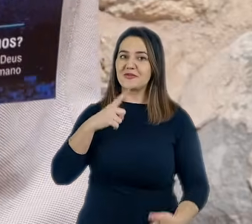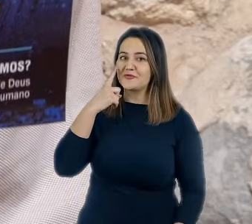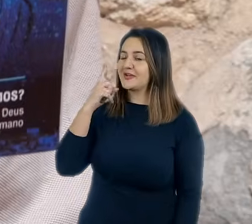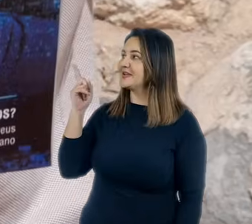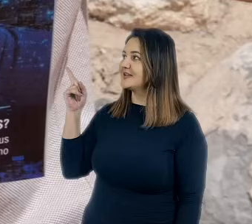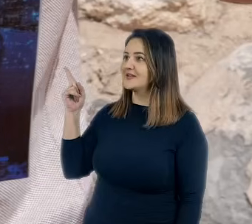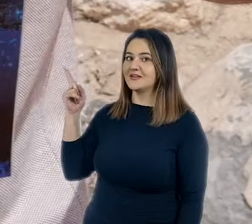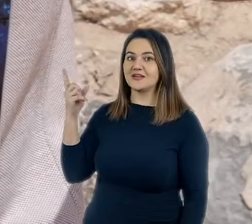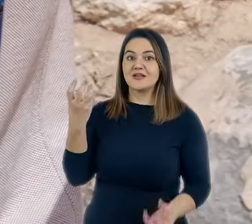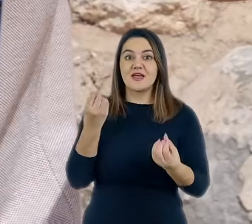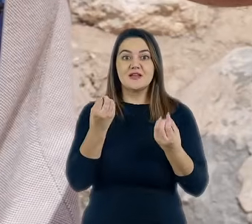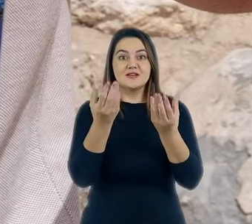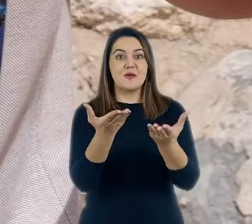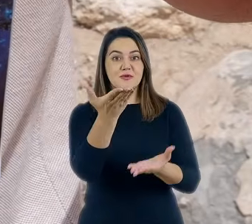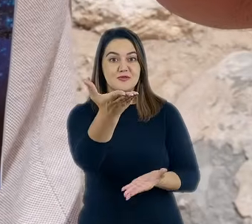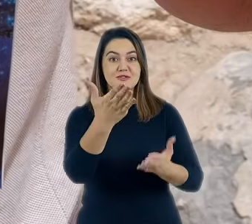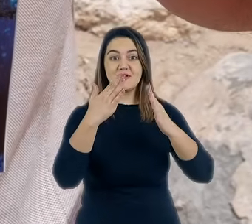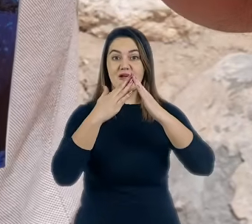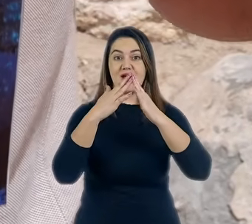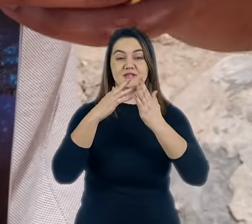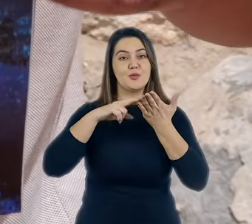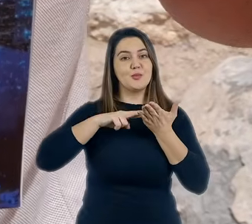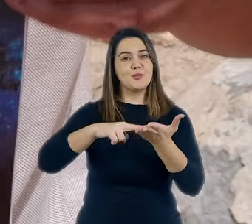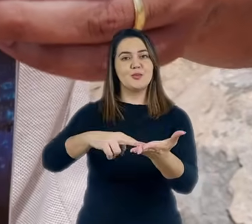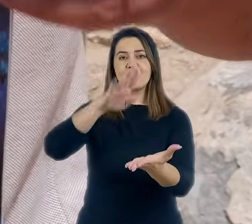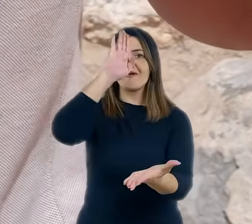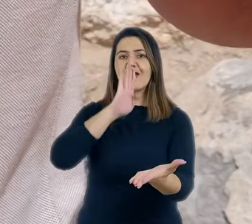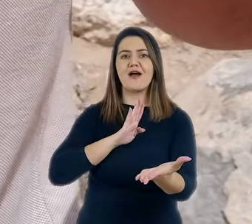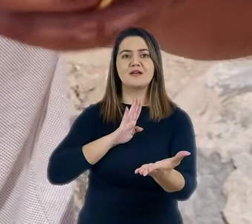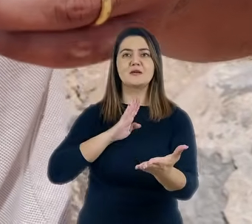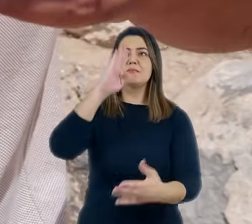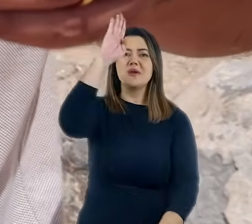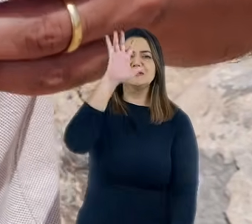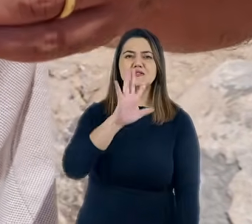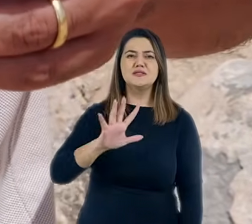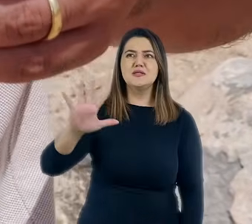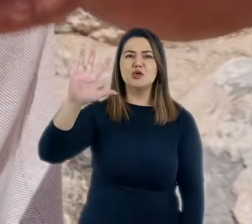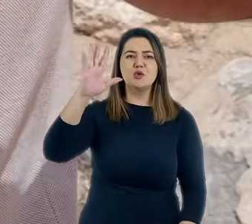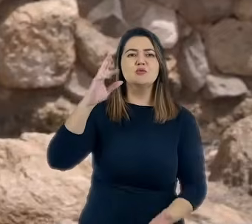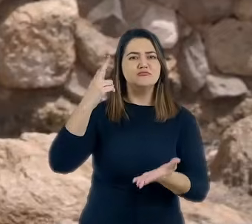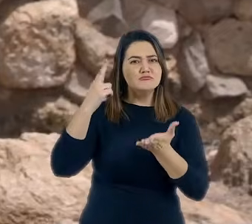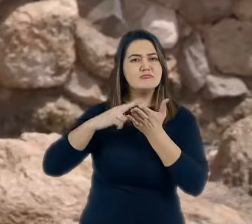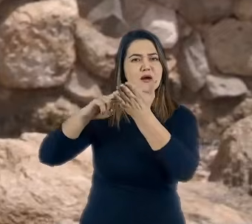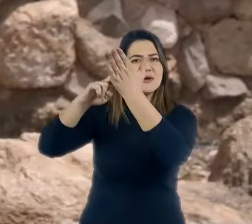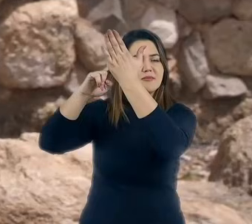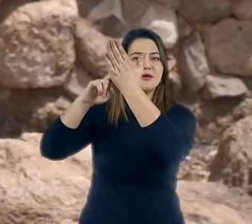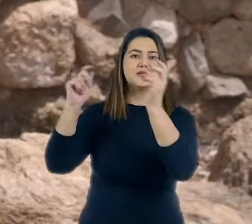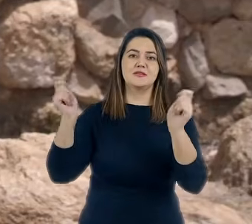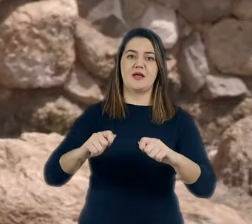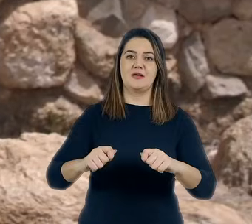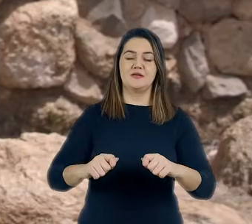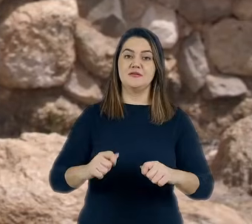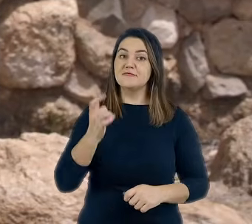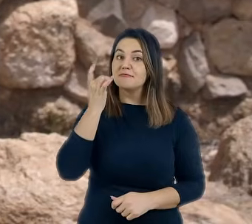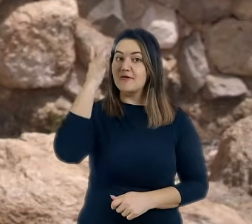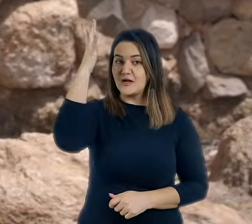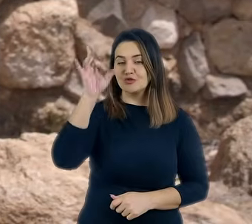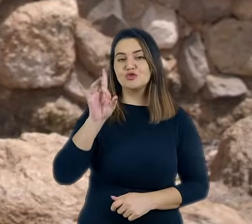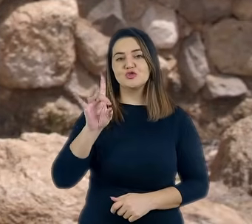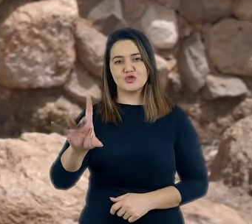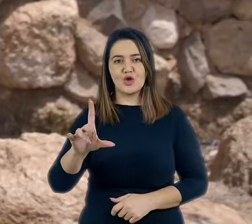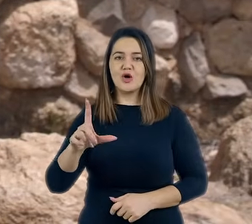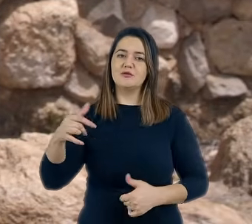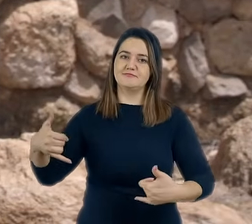estudos Evidências, que chegará em sua casa gratuitamente em qualquer lugar do Brasil. E para ganhar um guia de estudos desse é